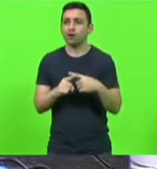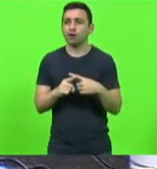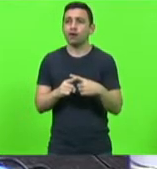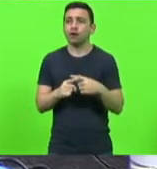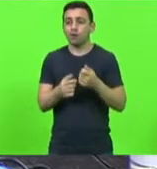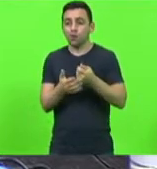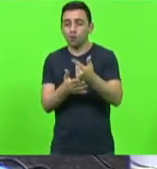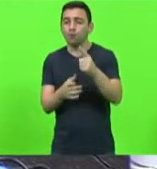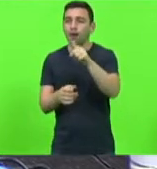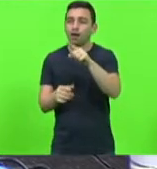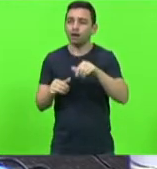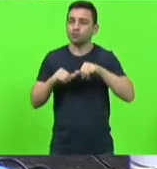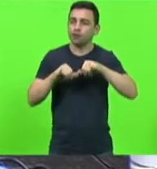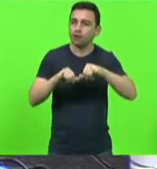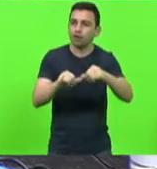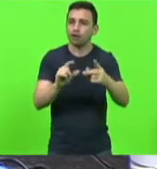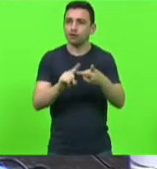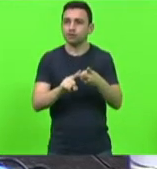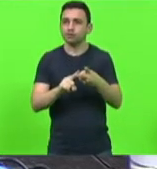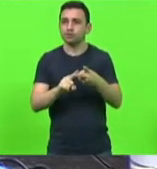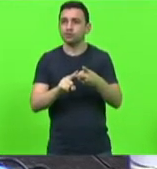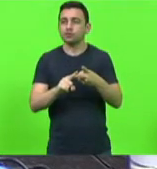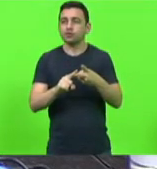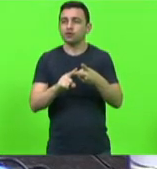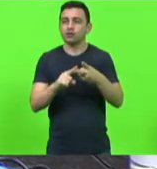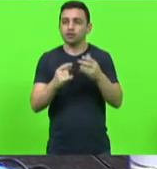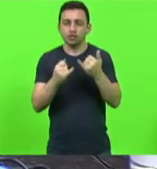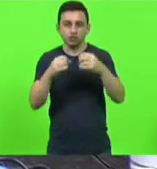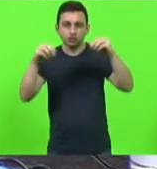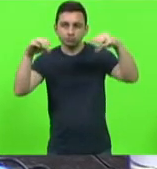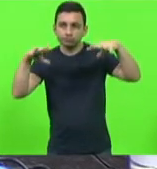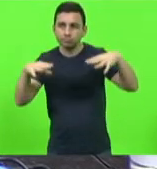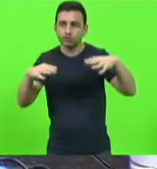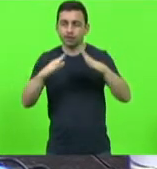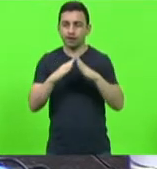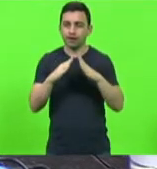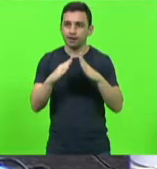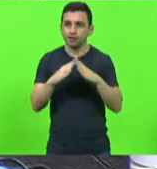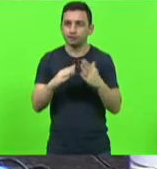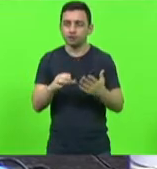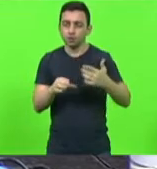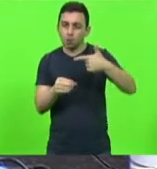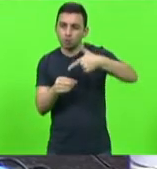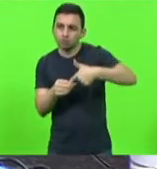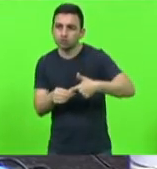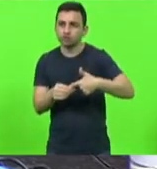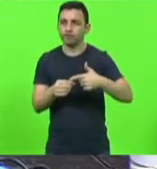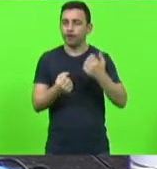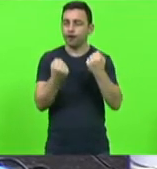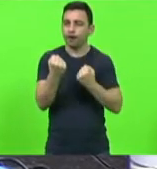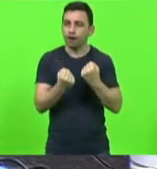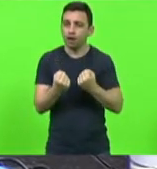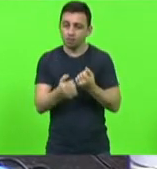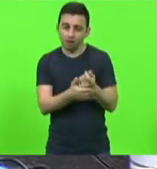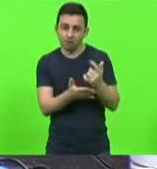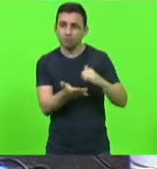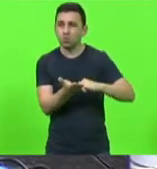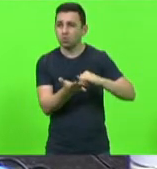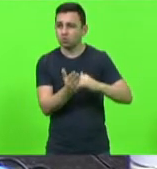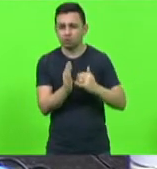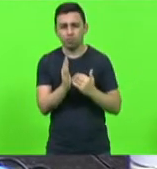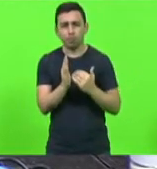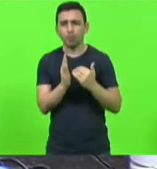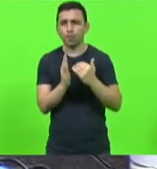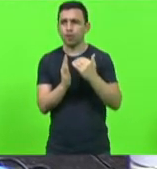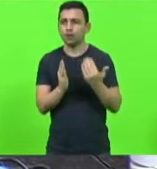da energia que abastece a sua casa e do combustível que coloca no seu carro. Então, eu penso muito bem em